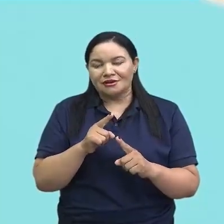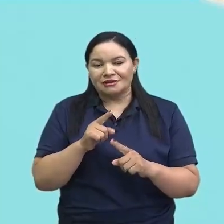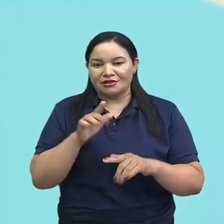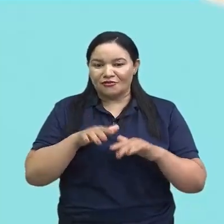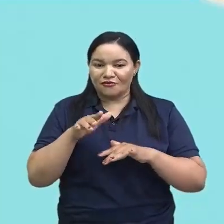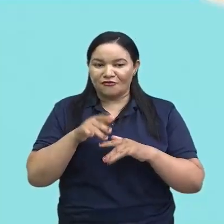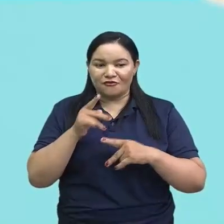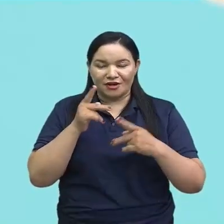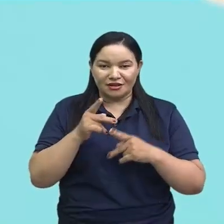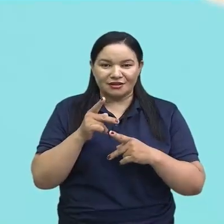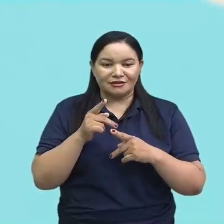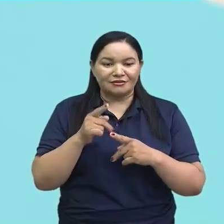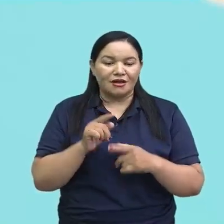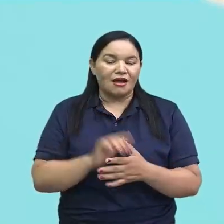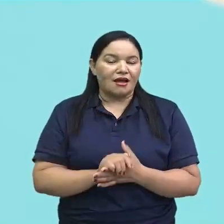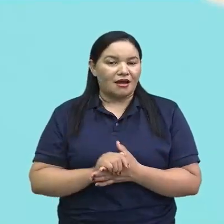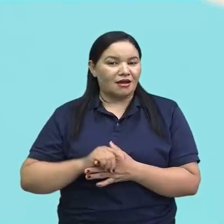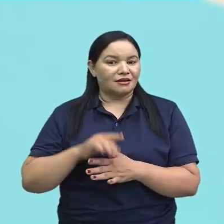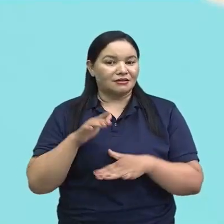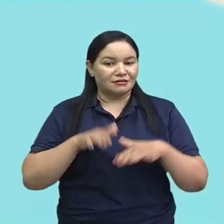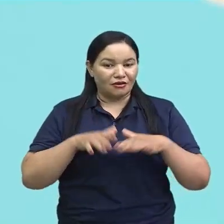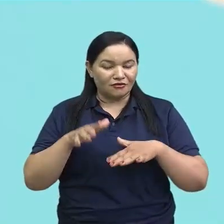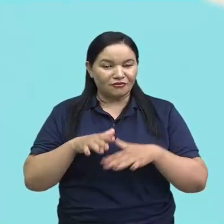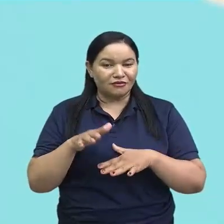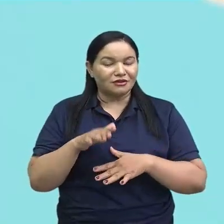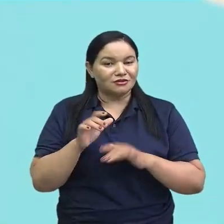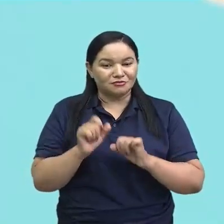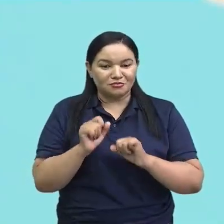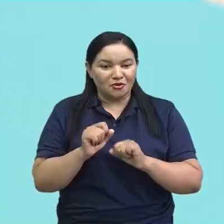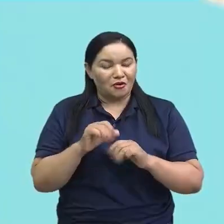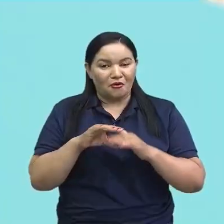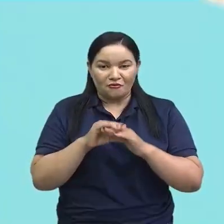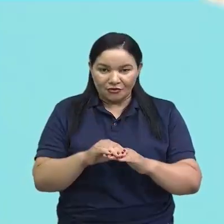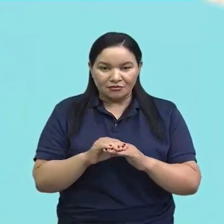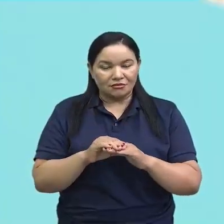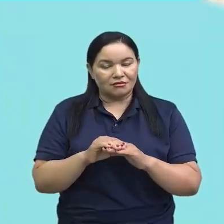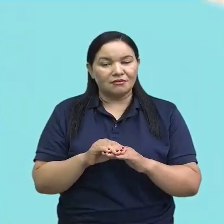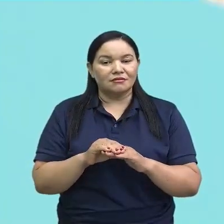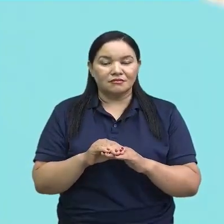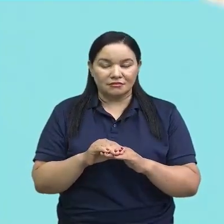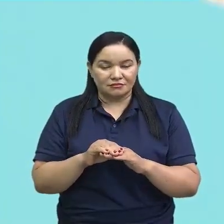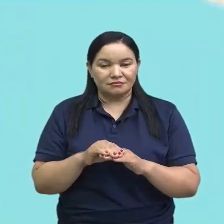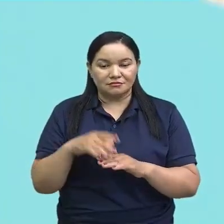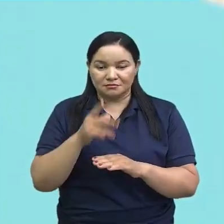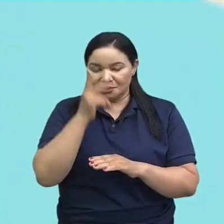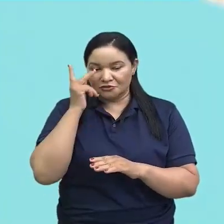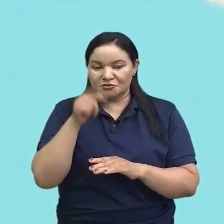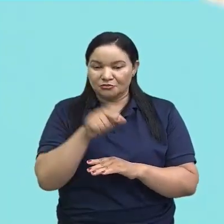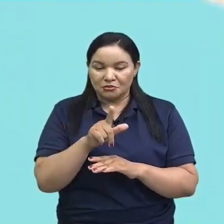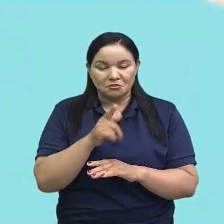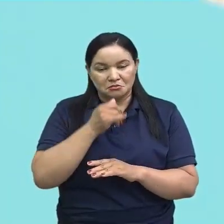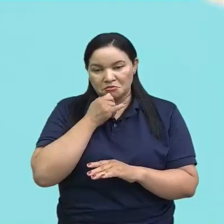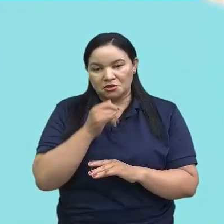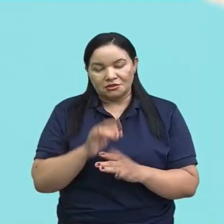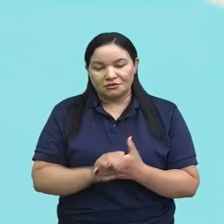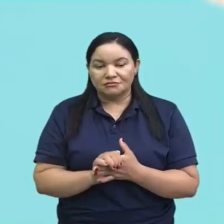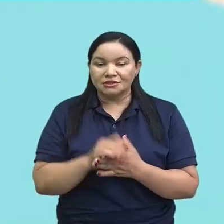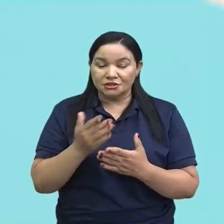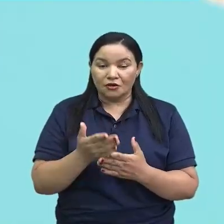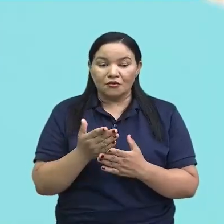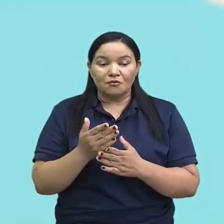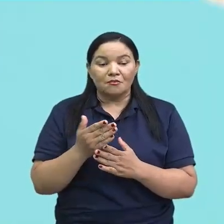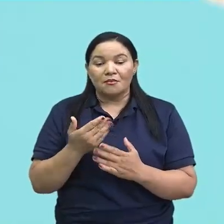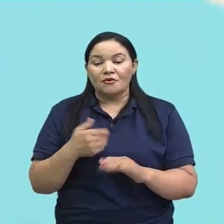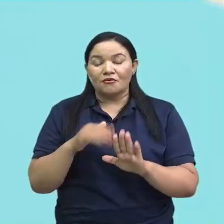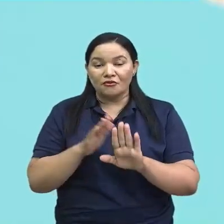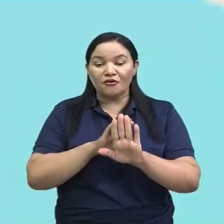ou falando dessa pessoa para alguém, você acaba ofendendo e podendo deixar essa pessoa magoada. E aí o eufemismo vem exatamente